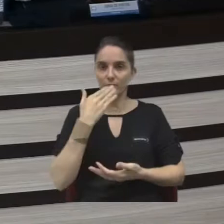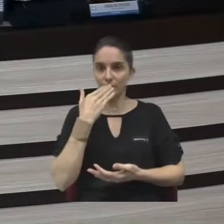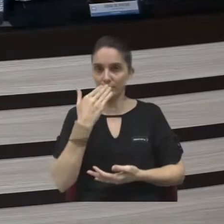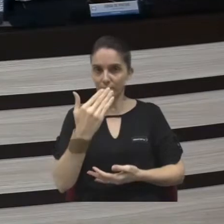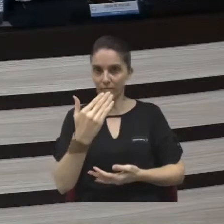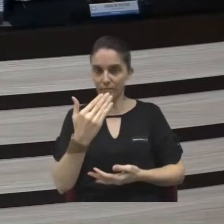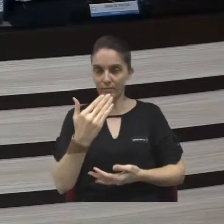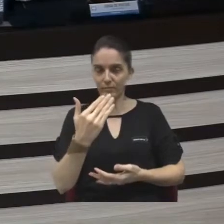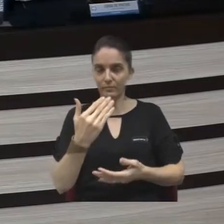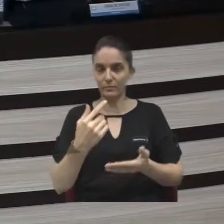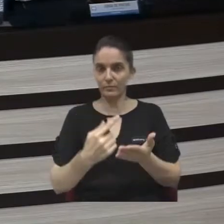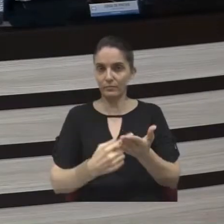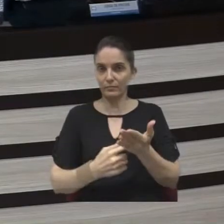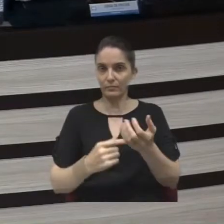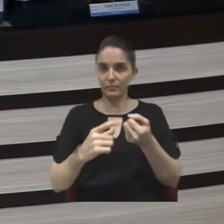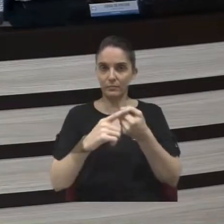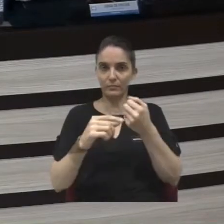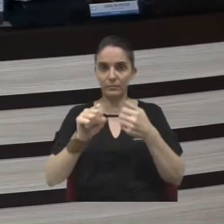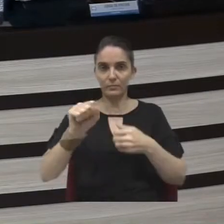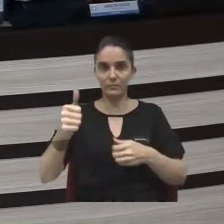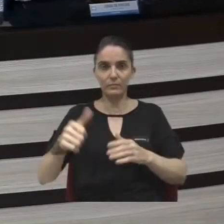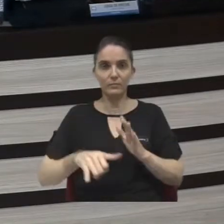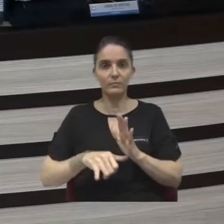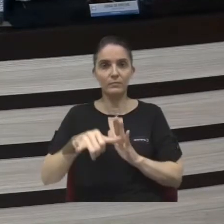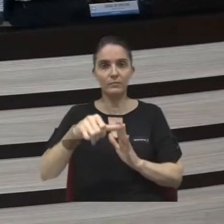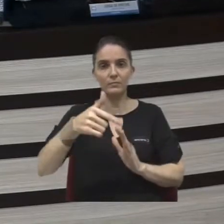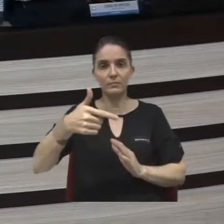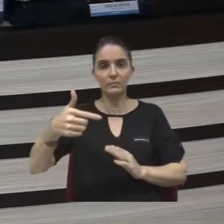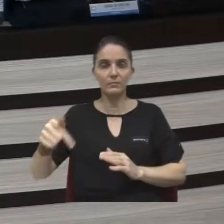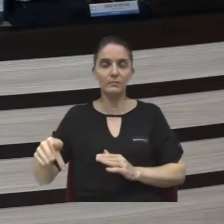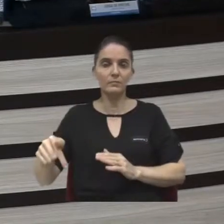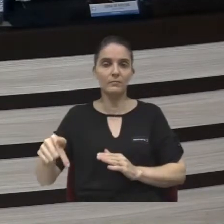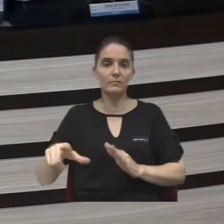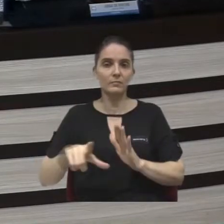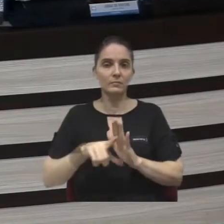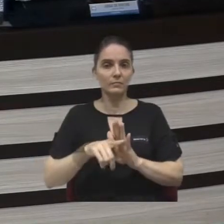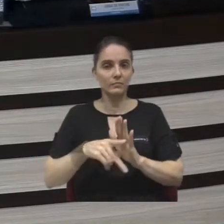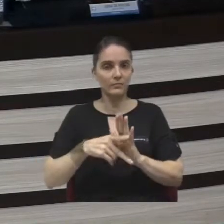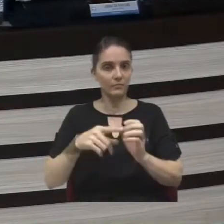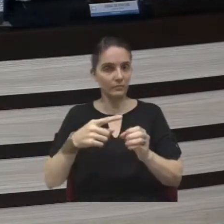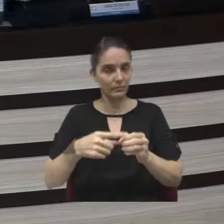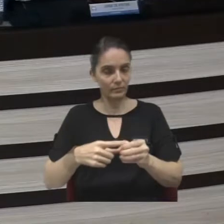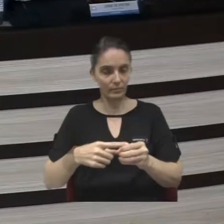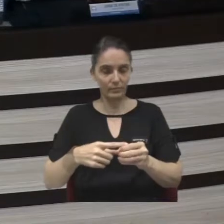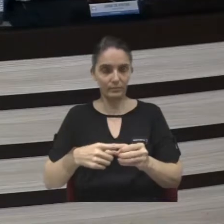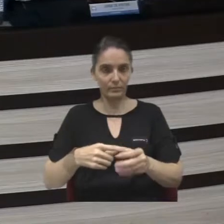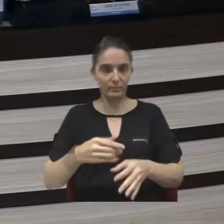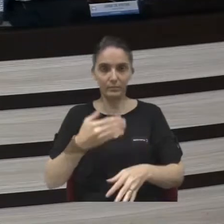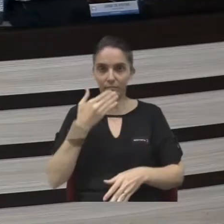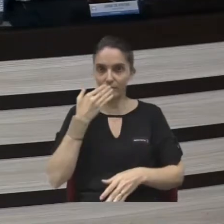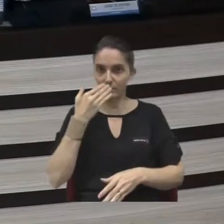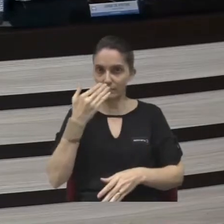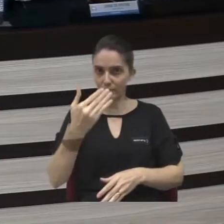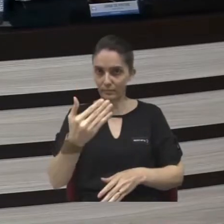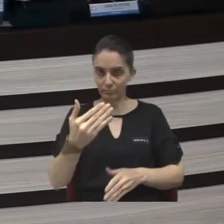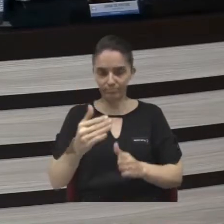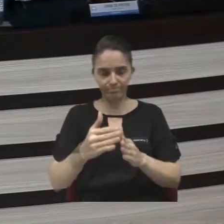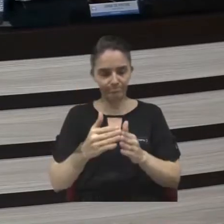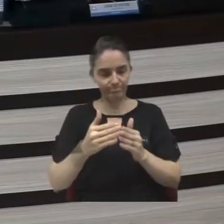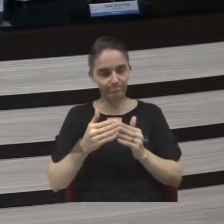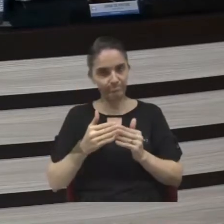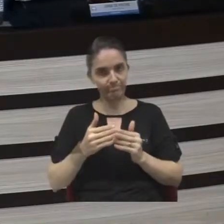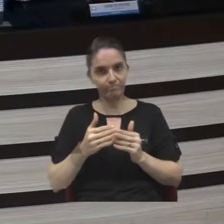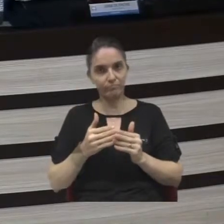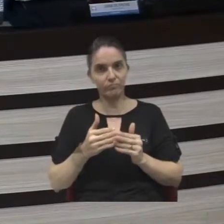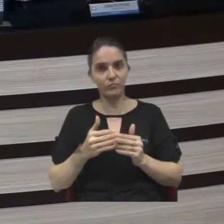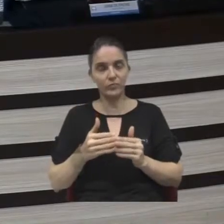artigo 81, inciso 27º da Lei Orgânica do Município, a fim de requerer, respeitosamente, a prorrogação